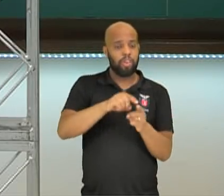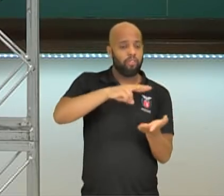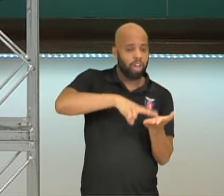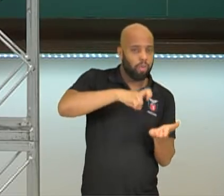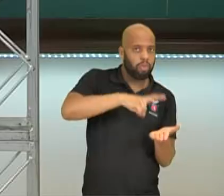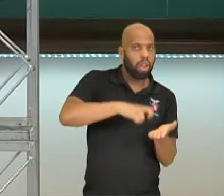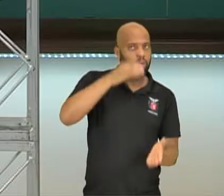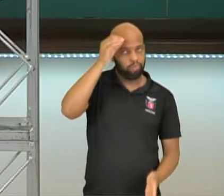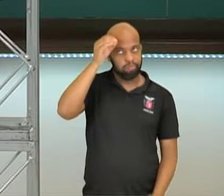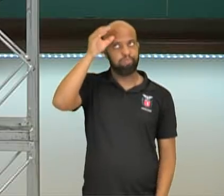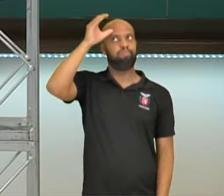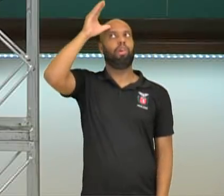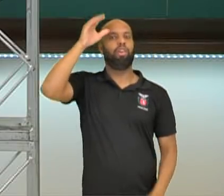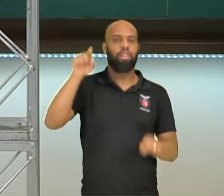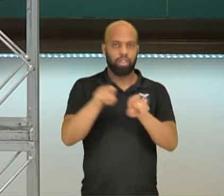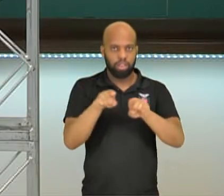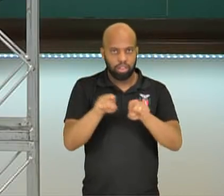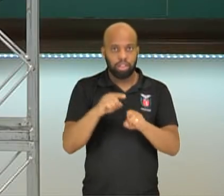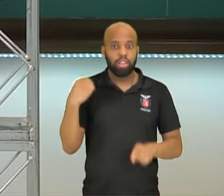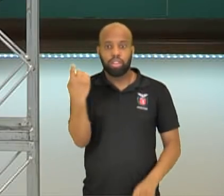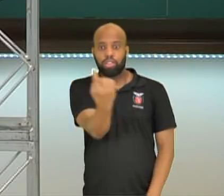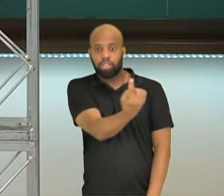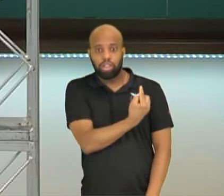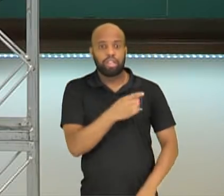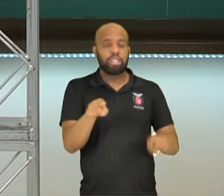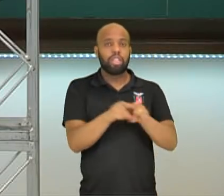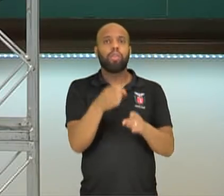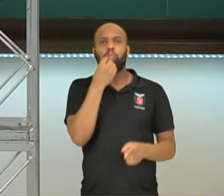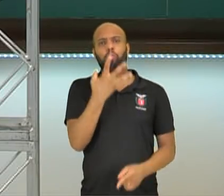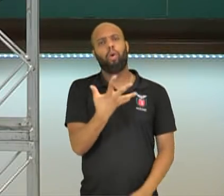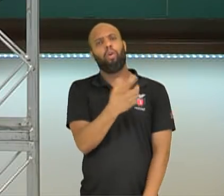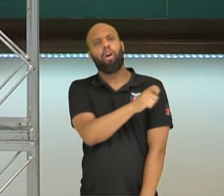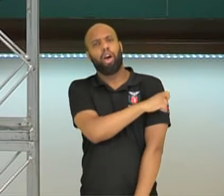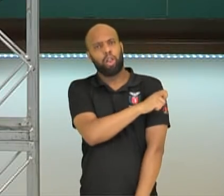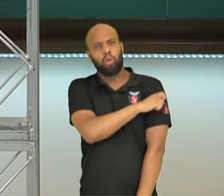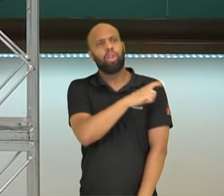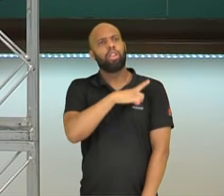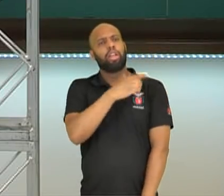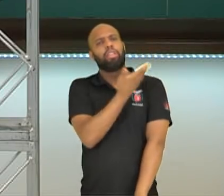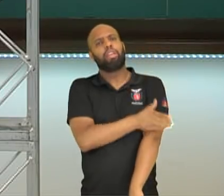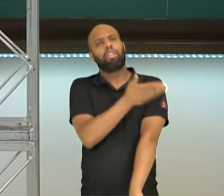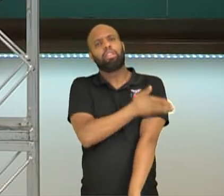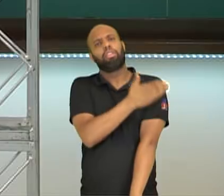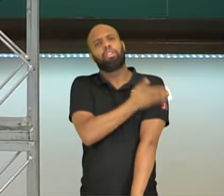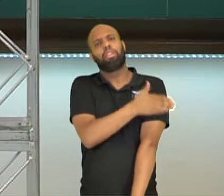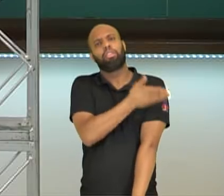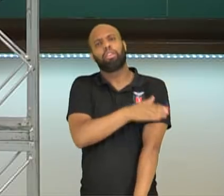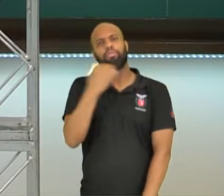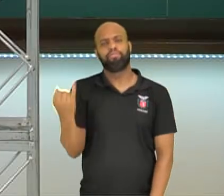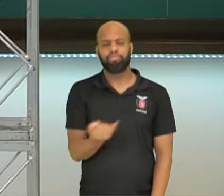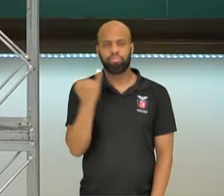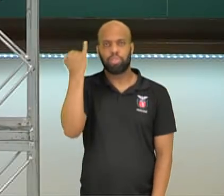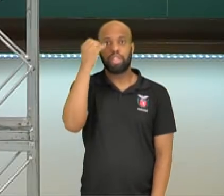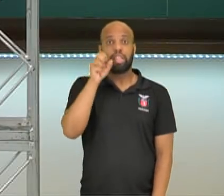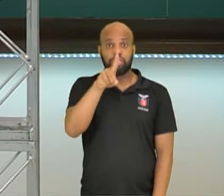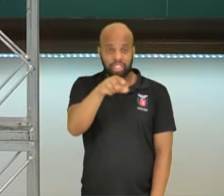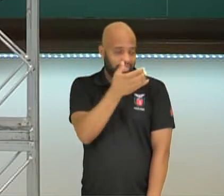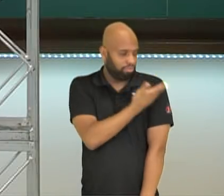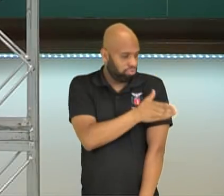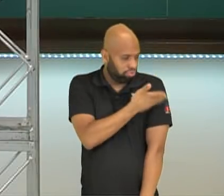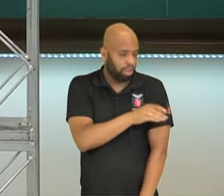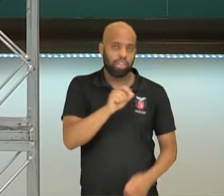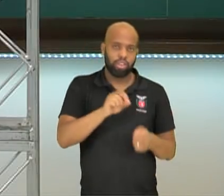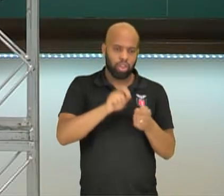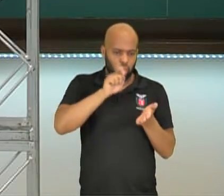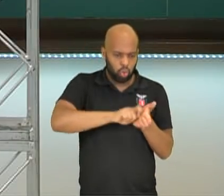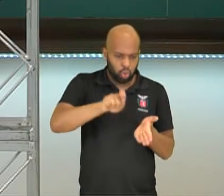nosso vocabulário. Sejamos bons estudantes, nós temos que praticar. Praticar,